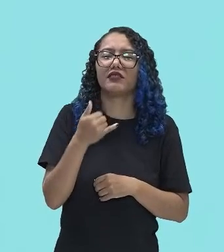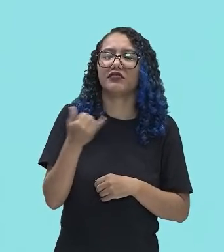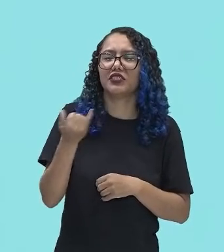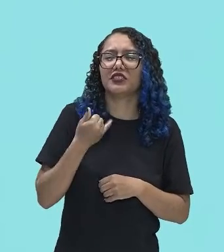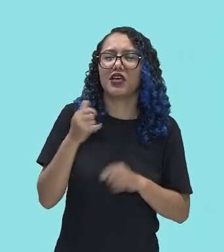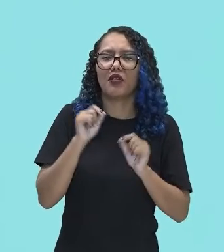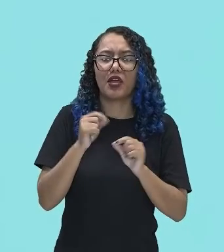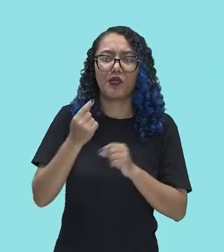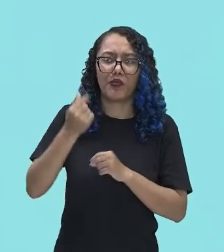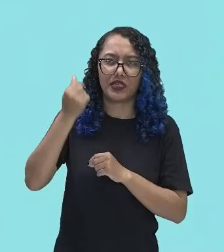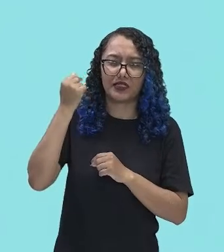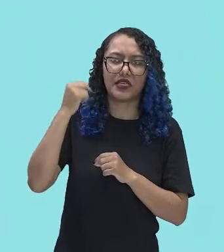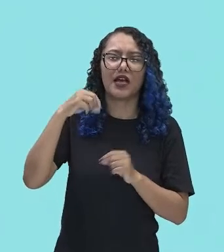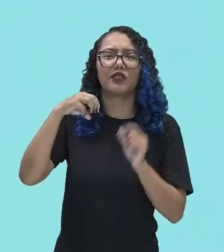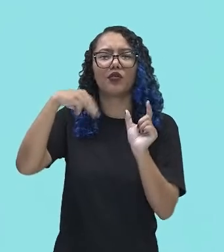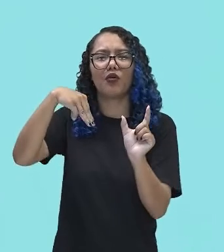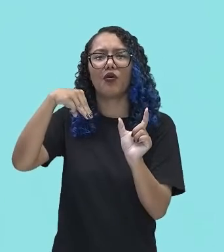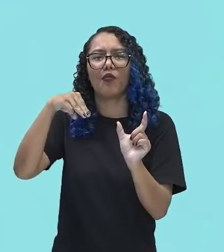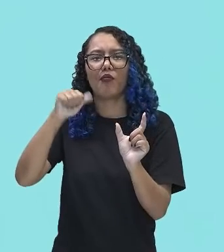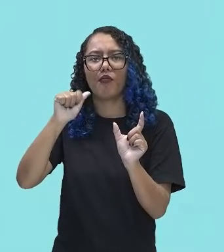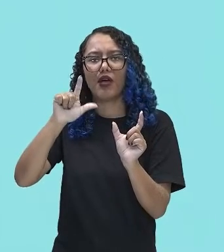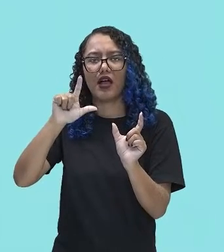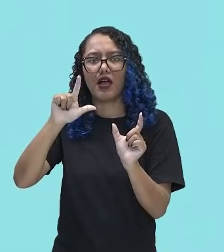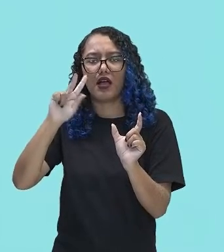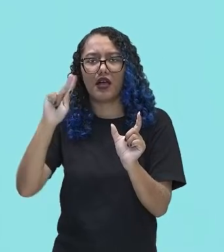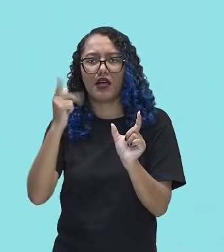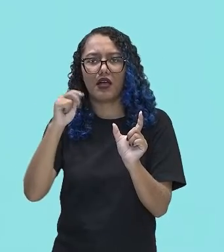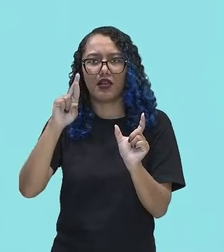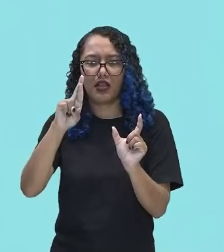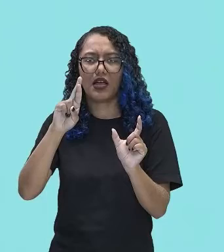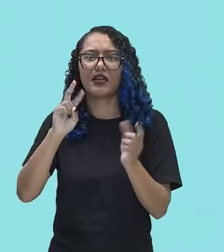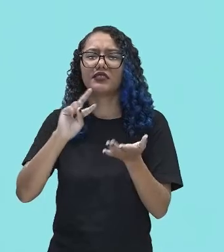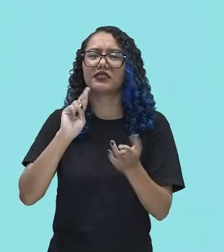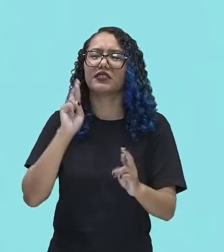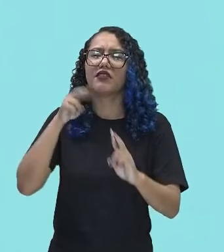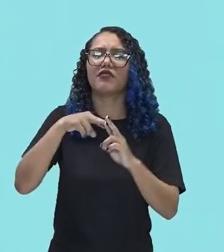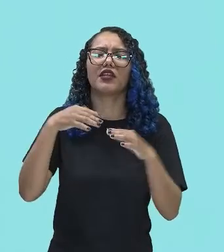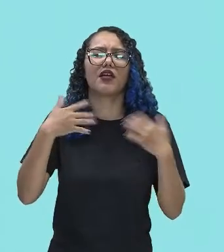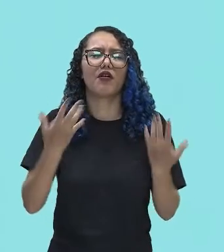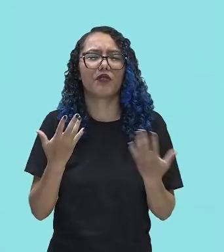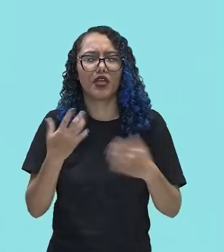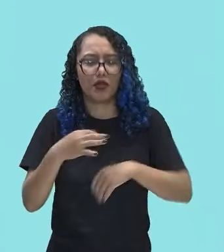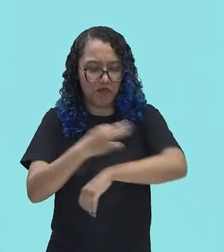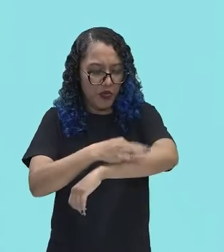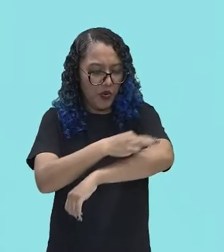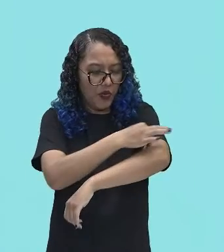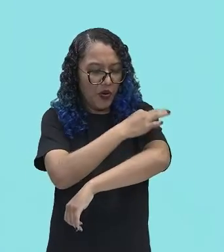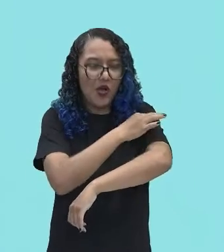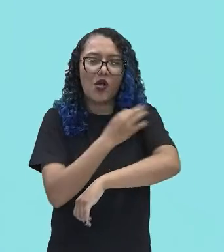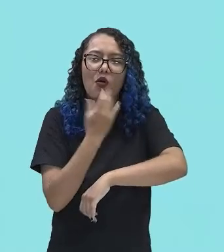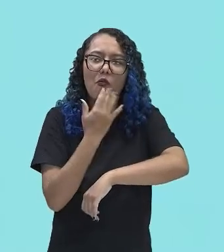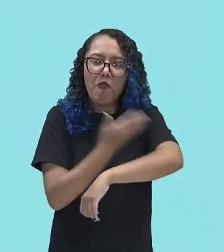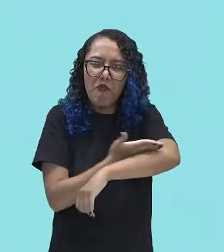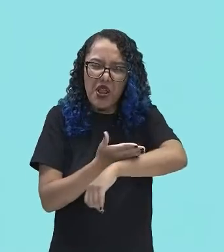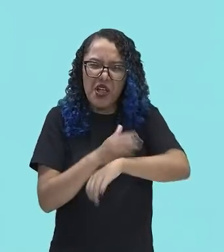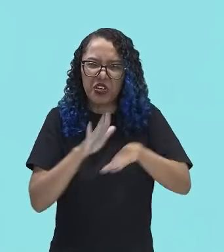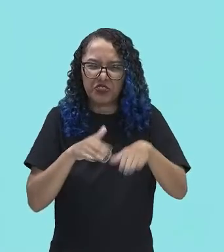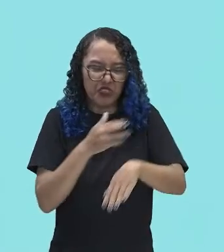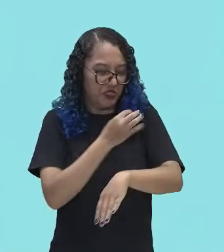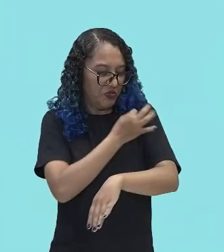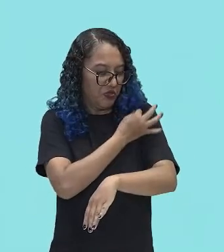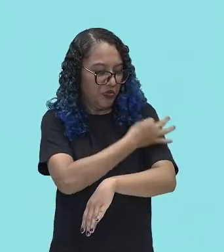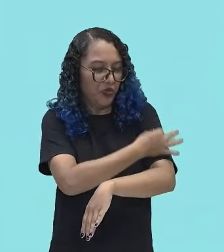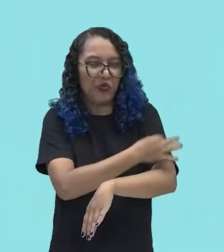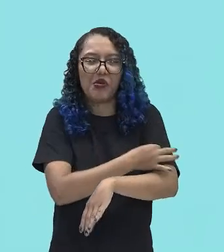dela, malhar, né, era se referir a manchas no corpo, né? Então, às vezes estava assim com branquinhos, tá